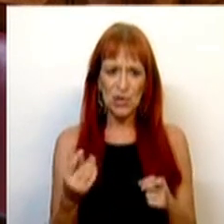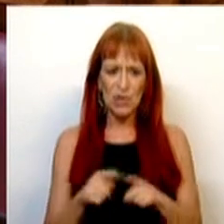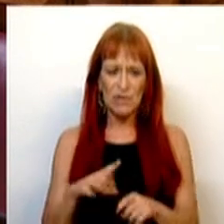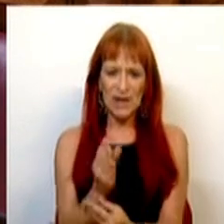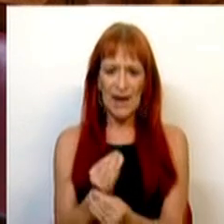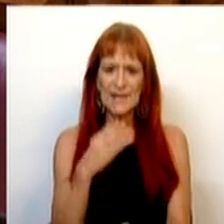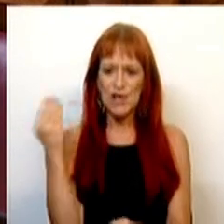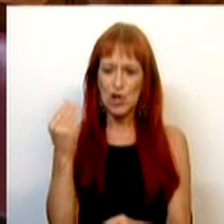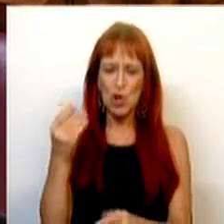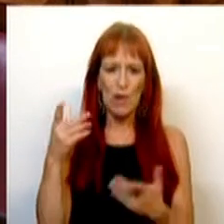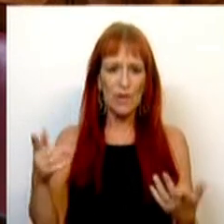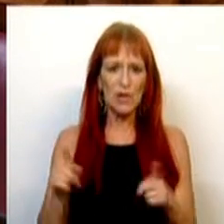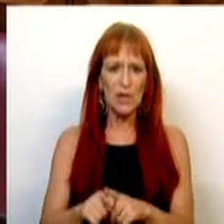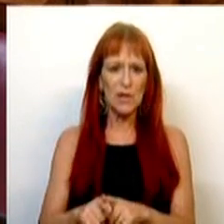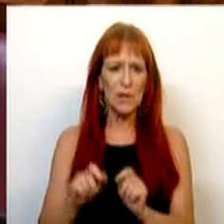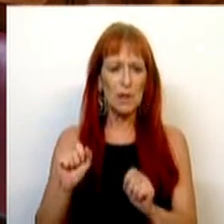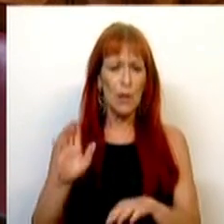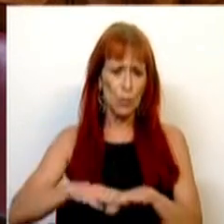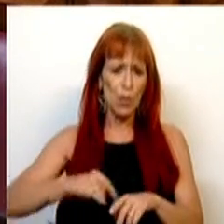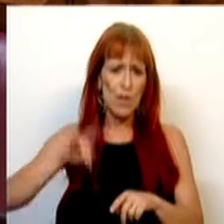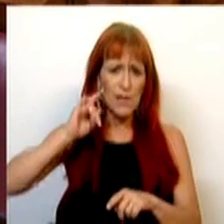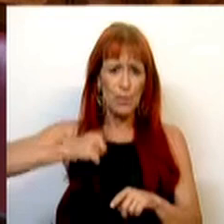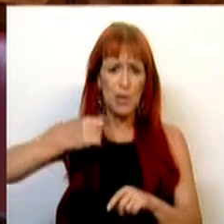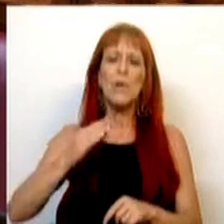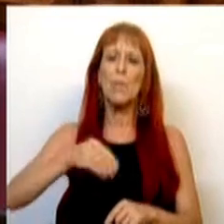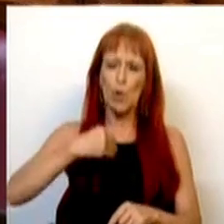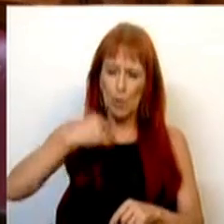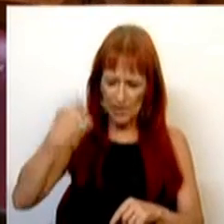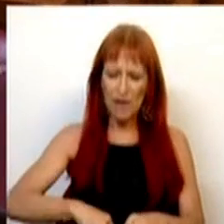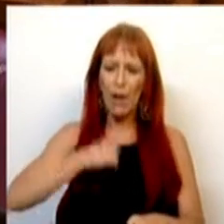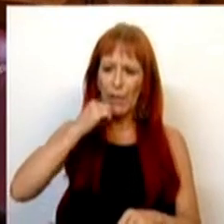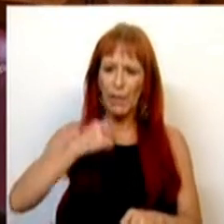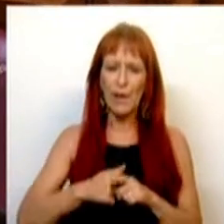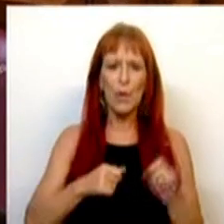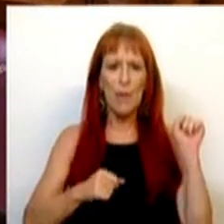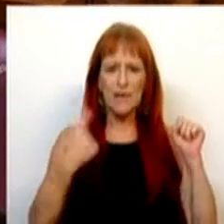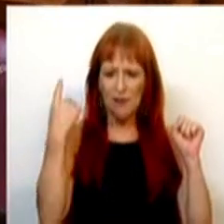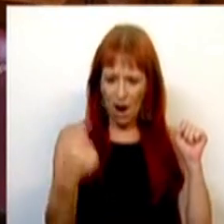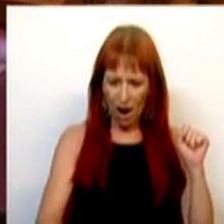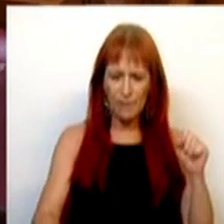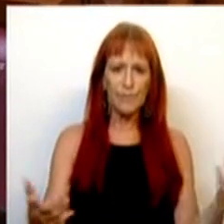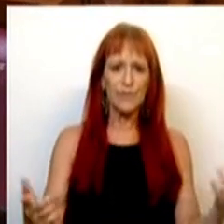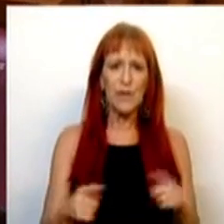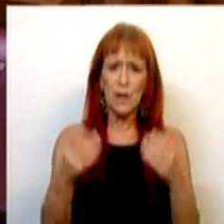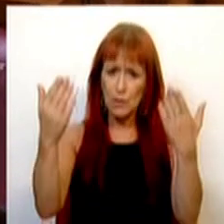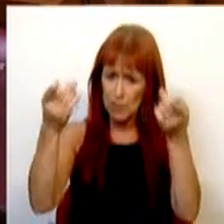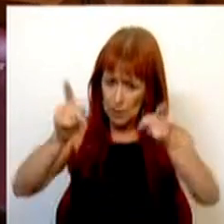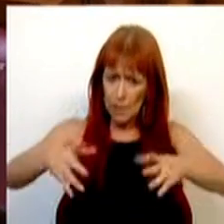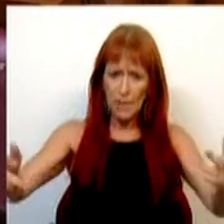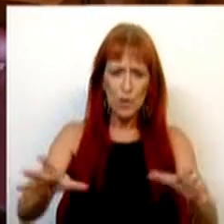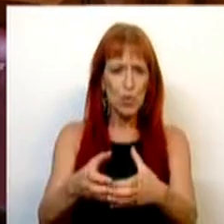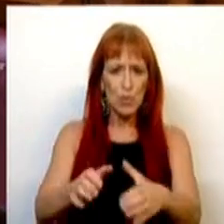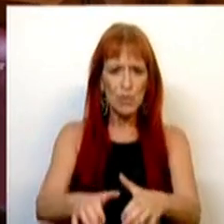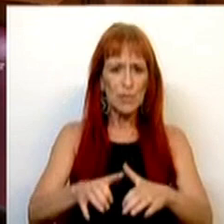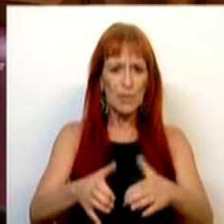de crianças e jovens, dada a sua importância, tem sido uma preocupação permanente do Partido Socialista. E saúdo também os